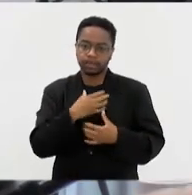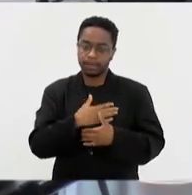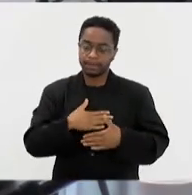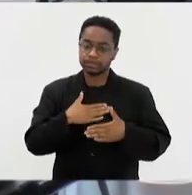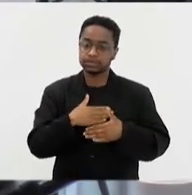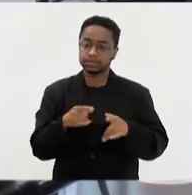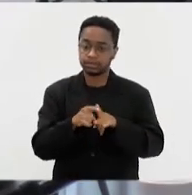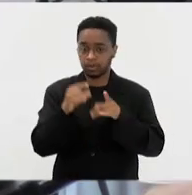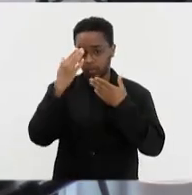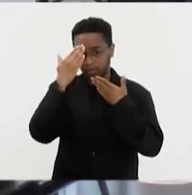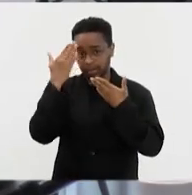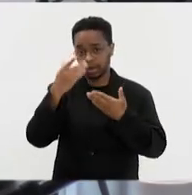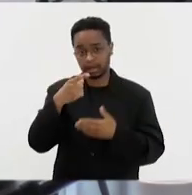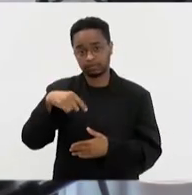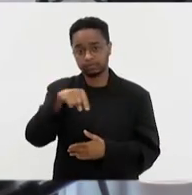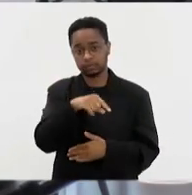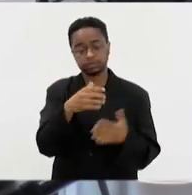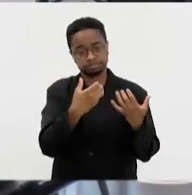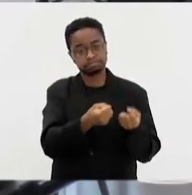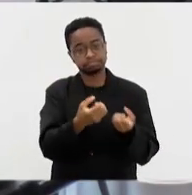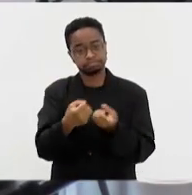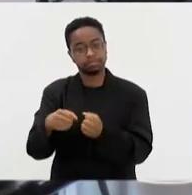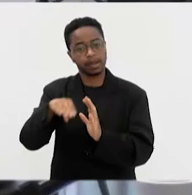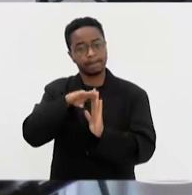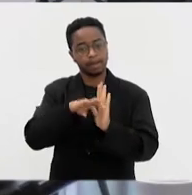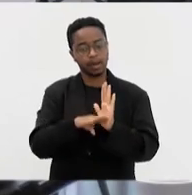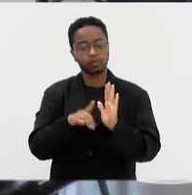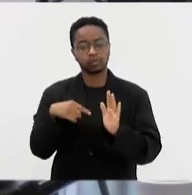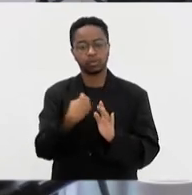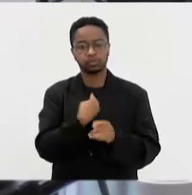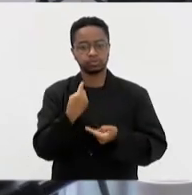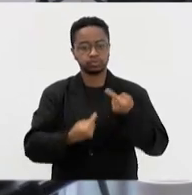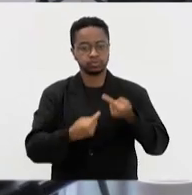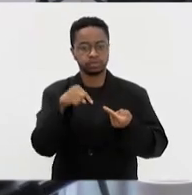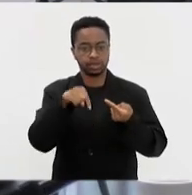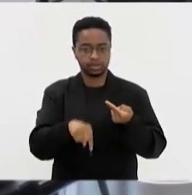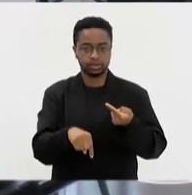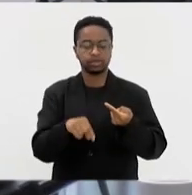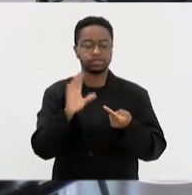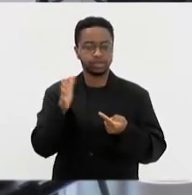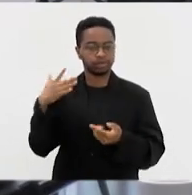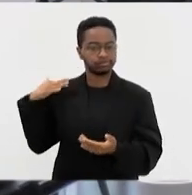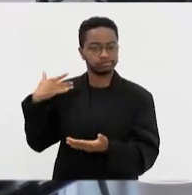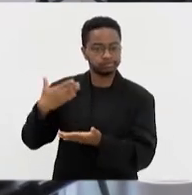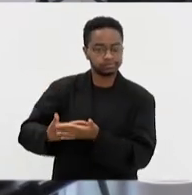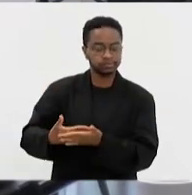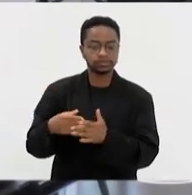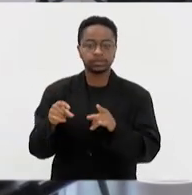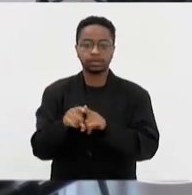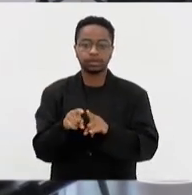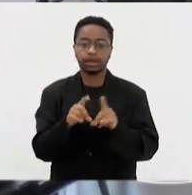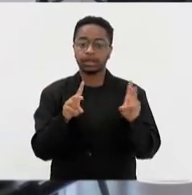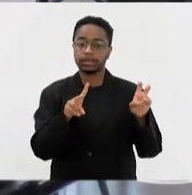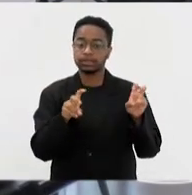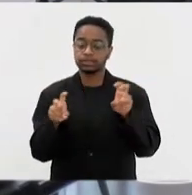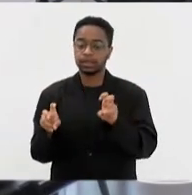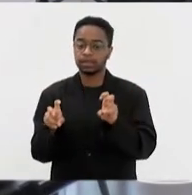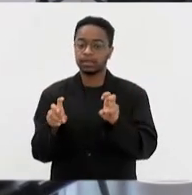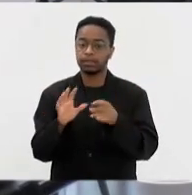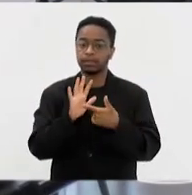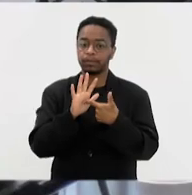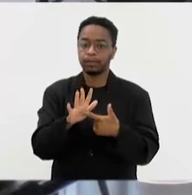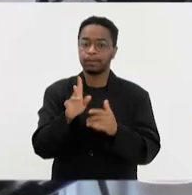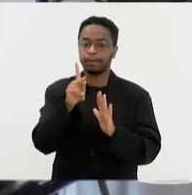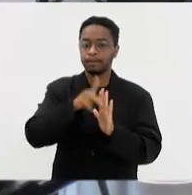aí pelas deferências, as pautas que a gente vem trazendo, deputada Marta Rocha, há muito tempo, inclusive a questão de pautar os